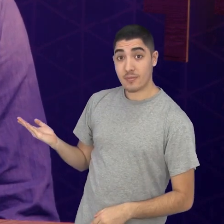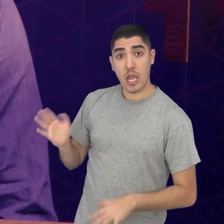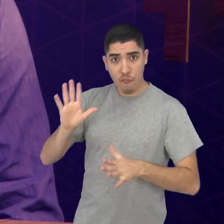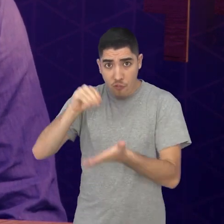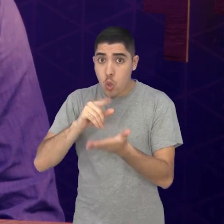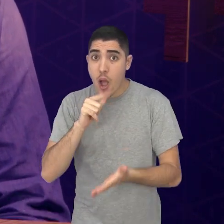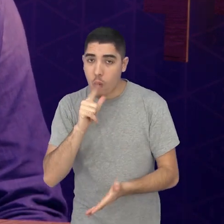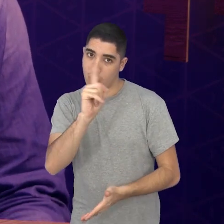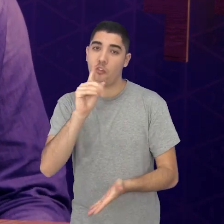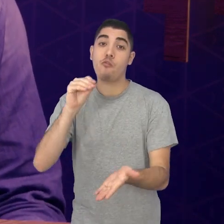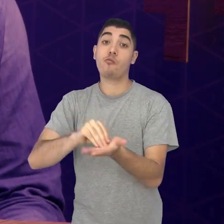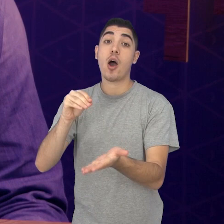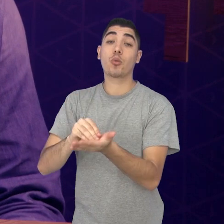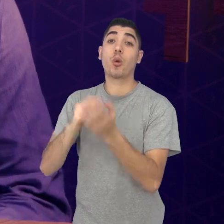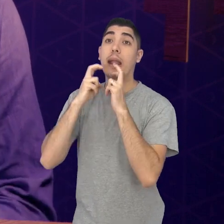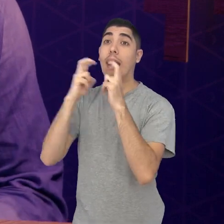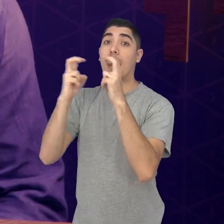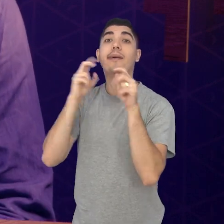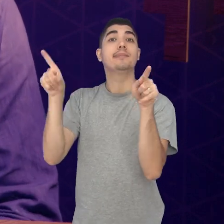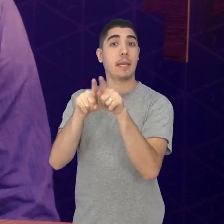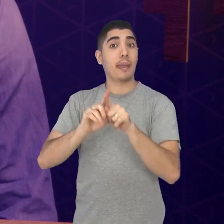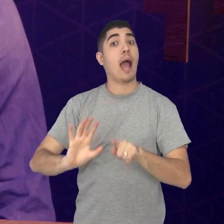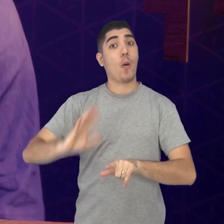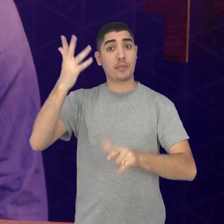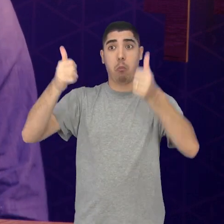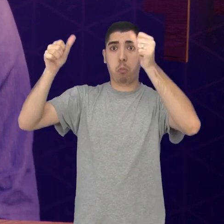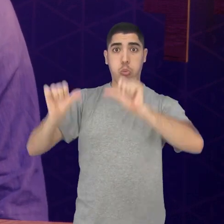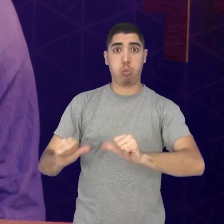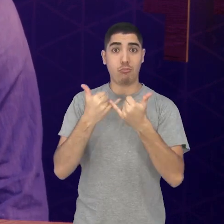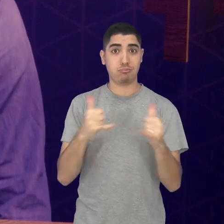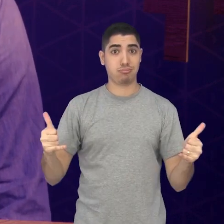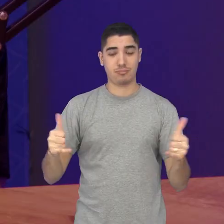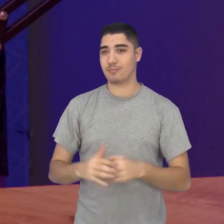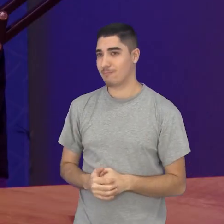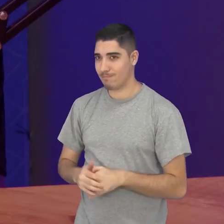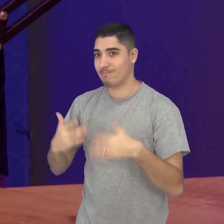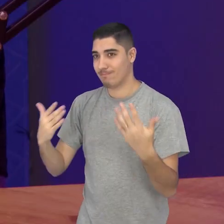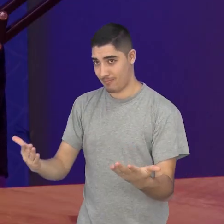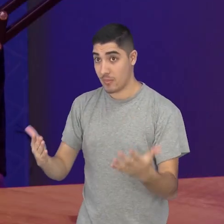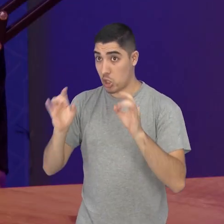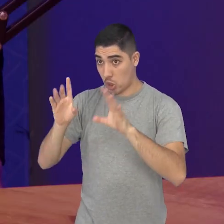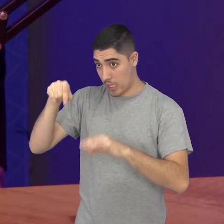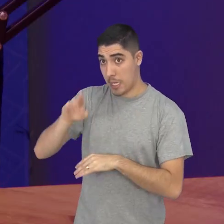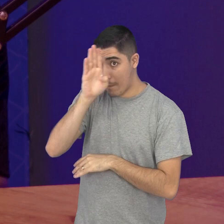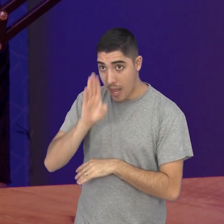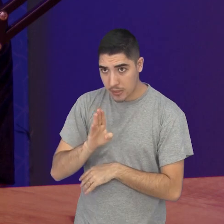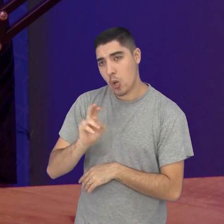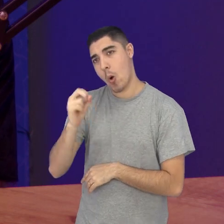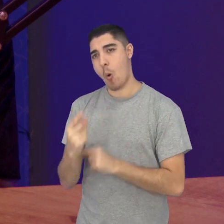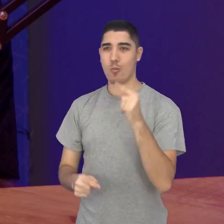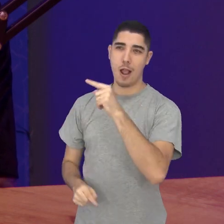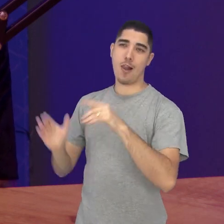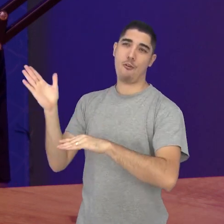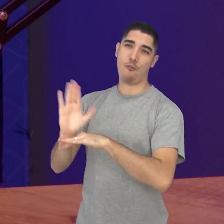S.A. não faltou água, mas faltou grito. E eles também viveram uma crise energética. Gente, não é só aqui no